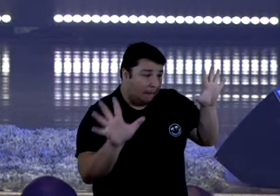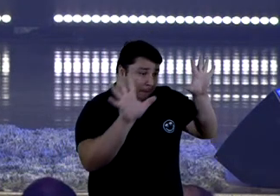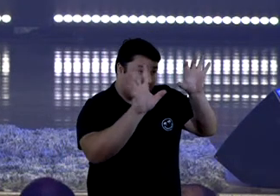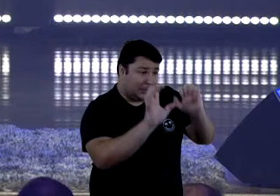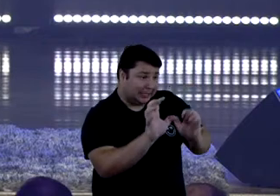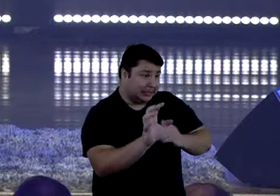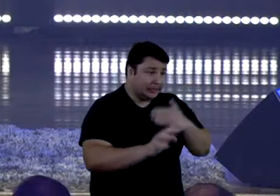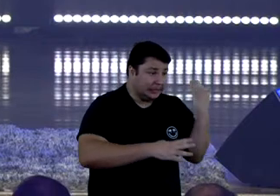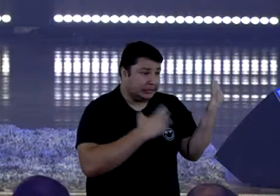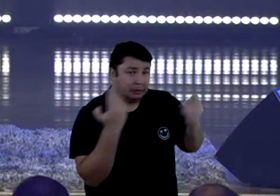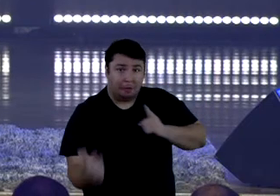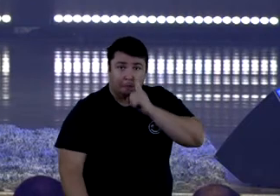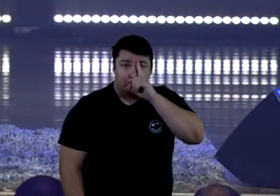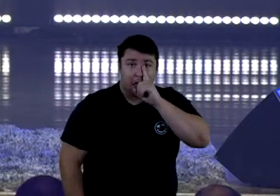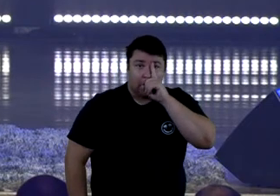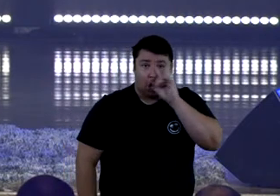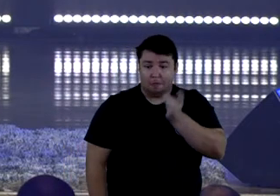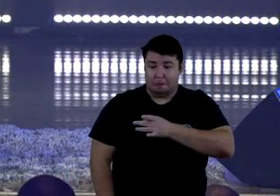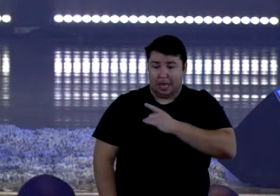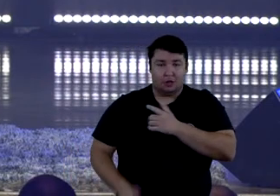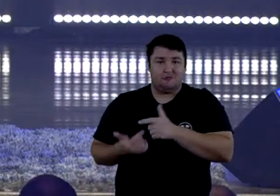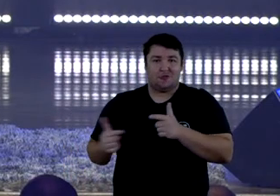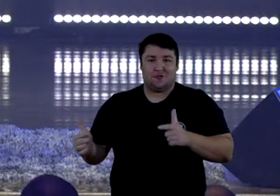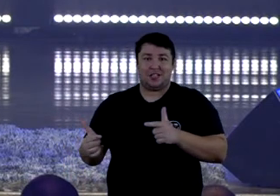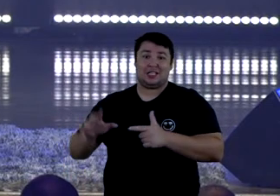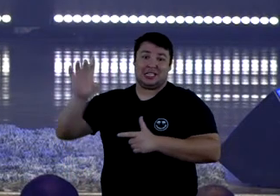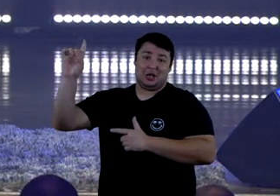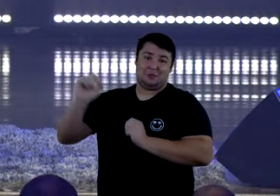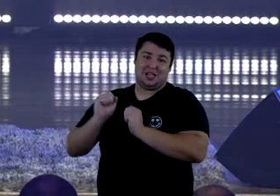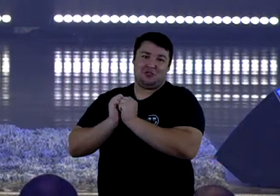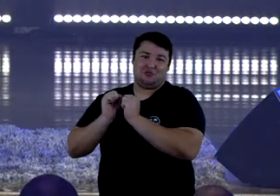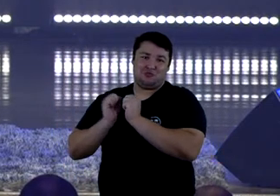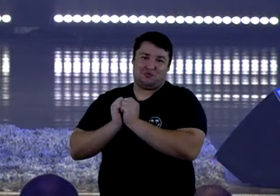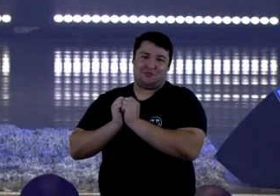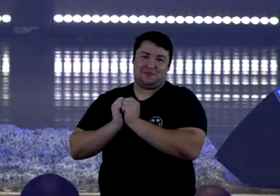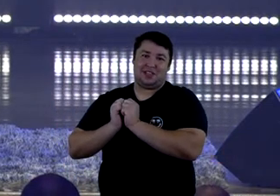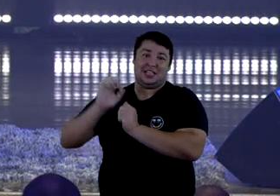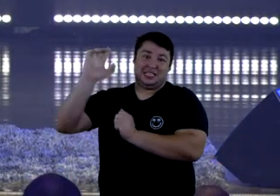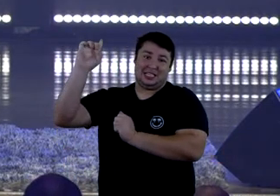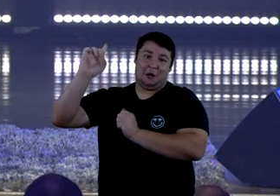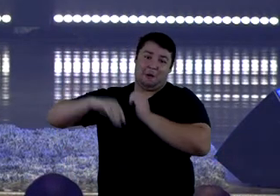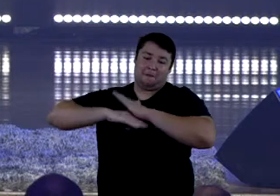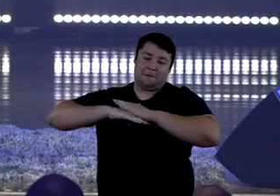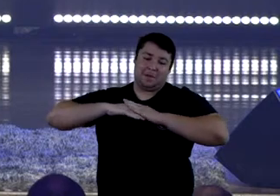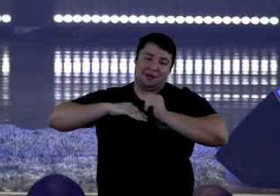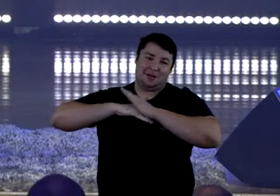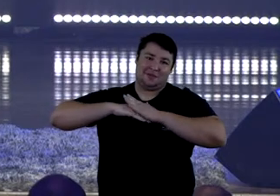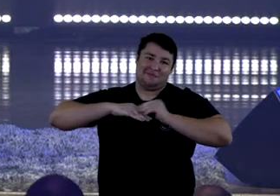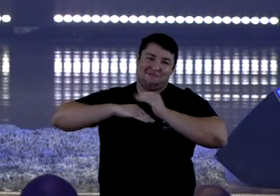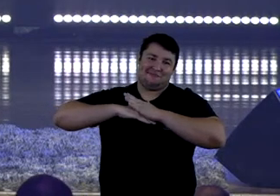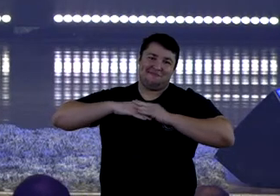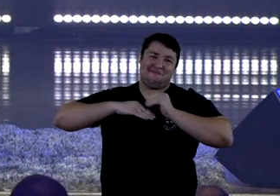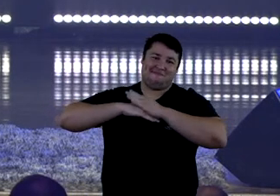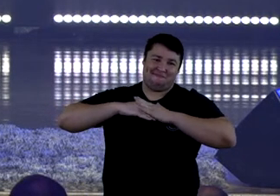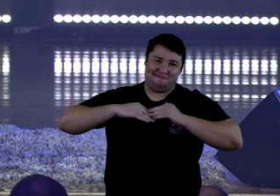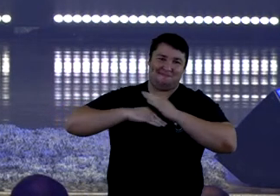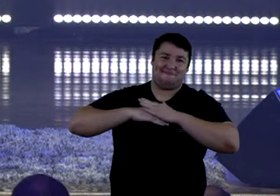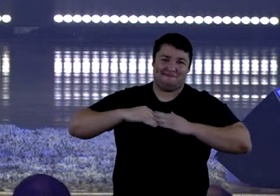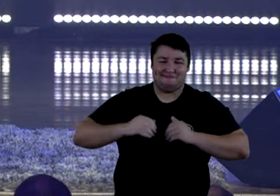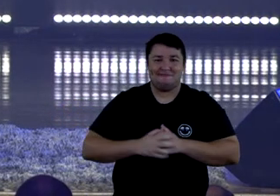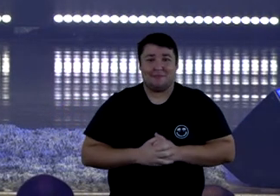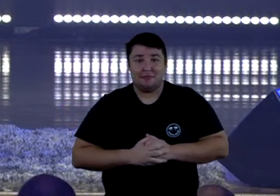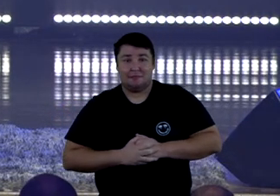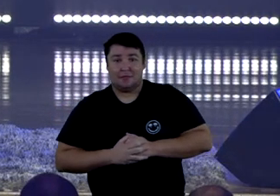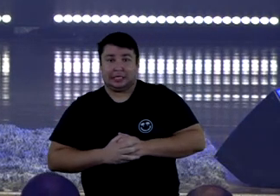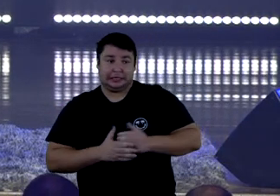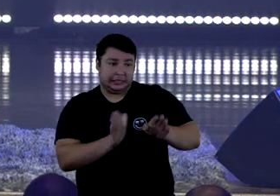morte, não temeria mal algum, porque tu estás comigo, a tua vara e o teu cajado me consolam.